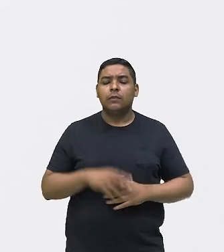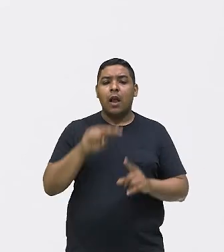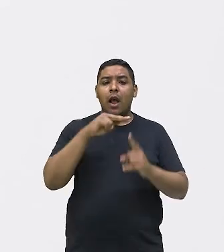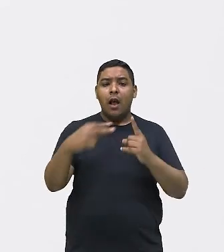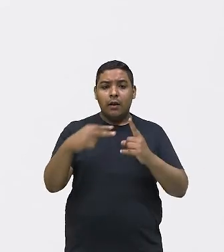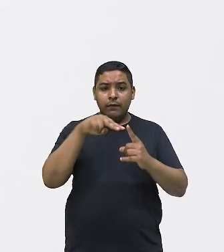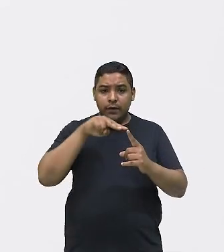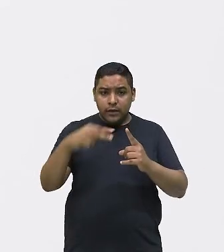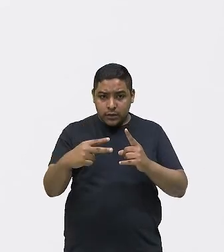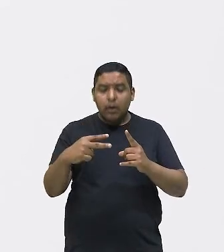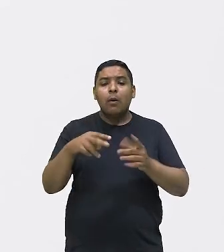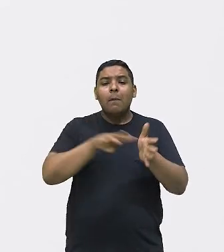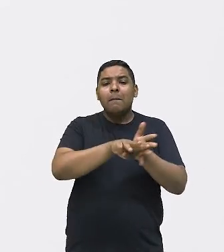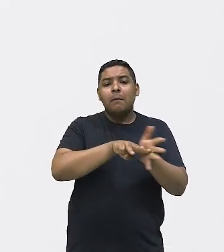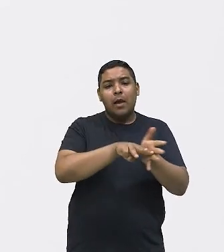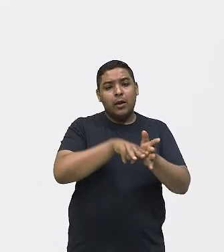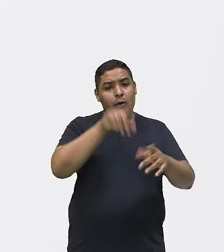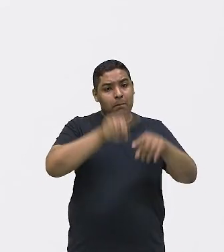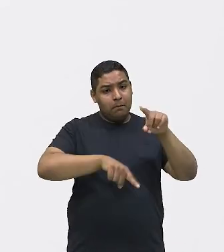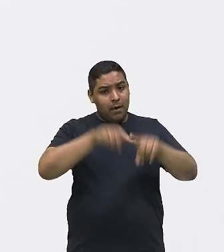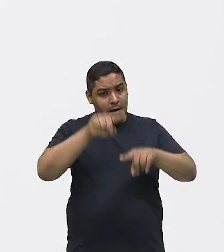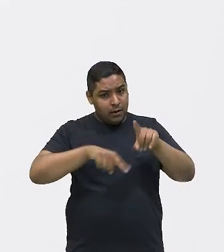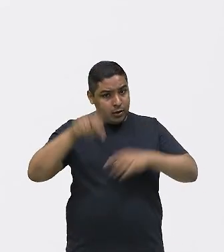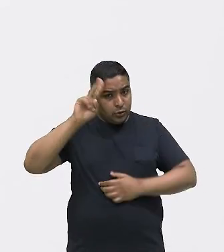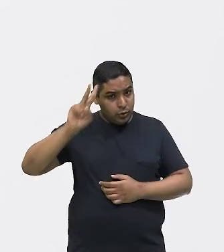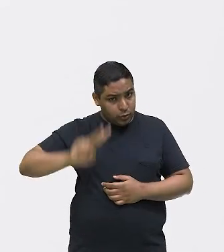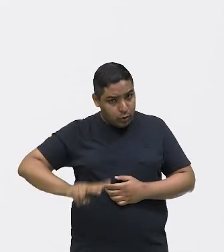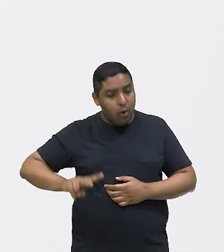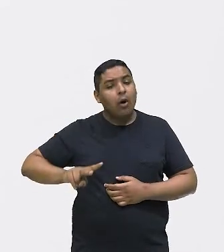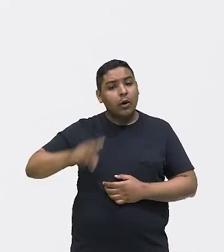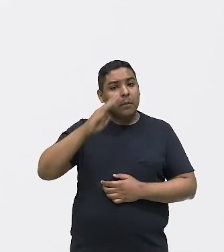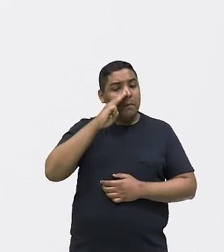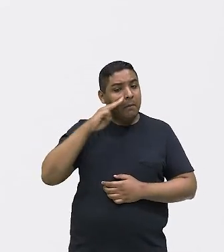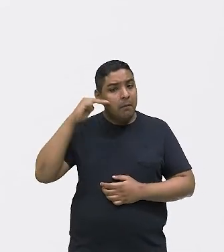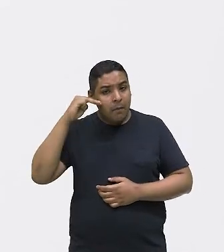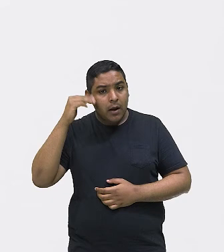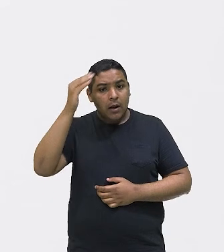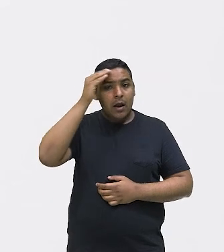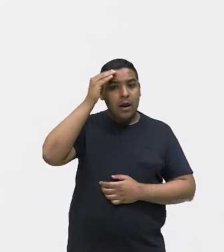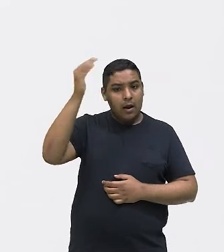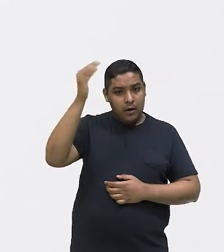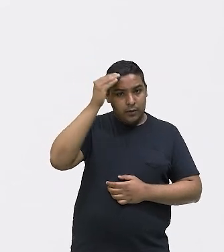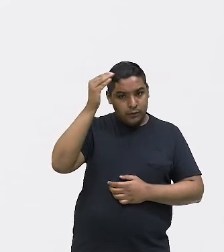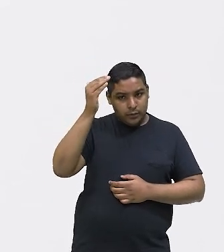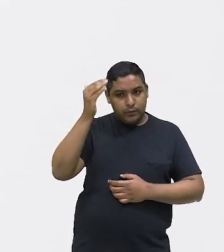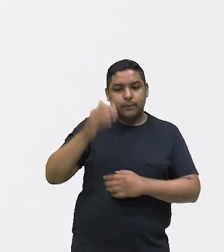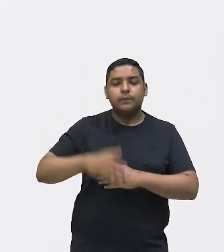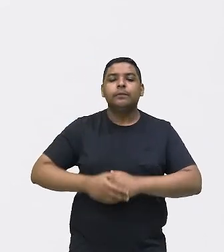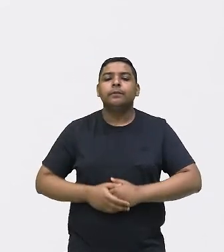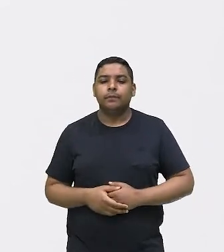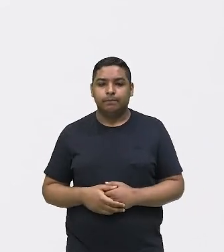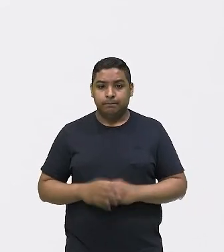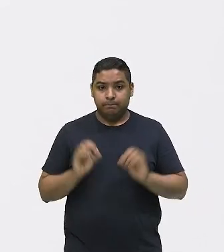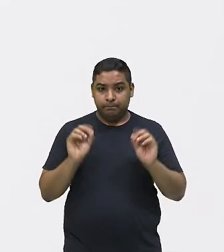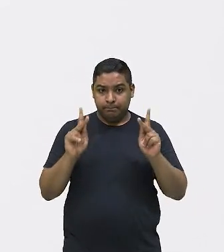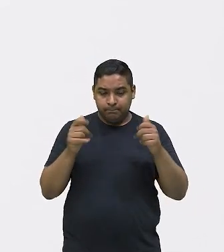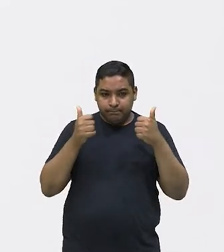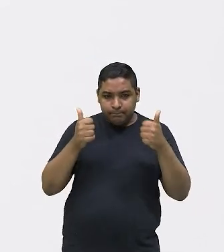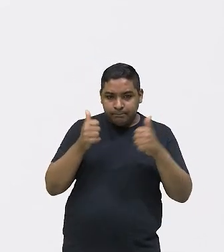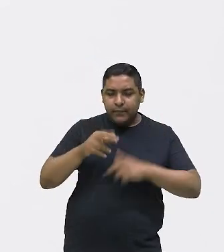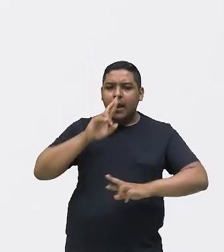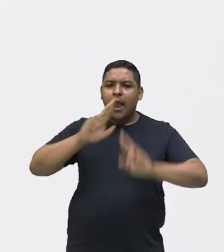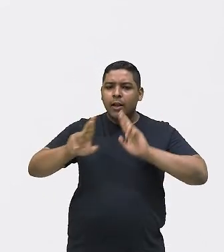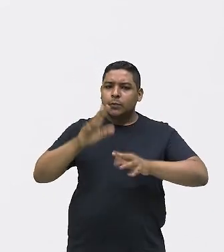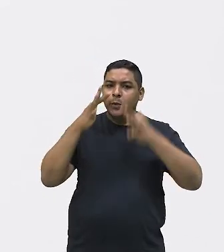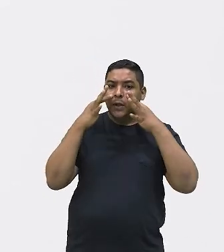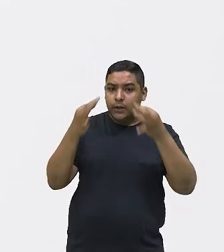do método materialista histórico de Karl Marx e Friedrich Engels. Vamos lá? Responda